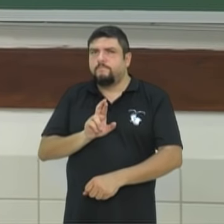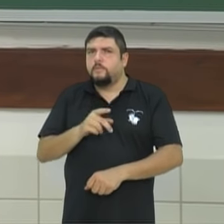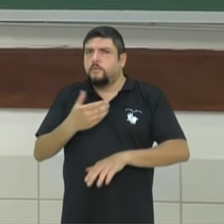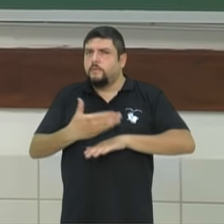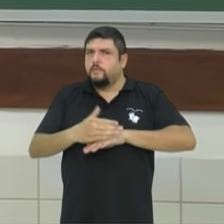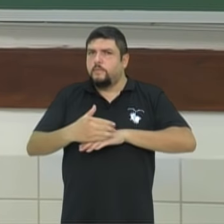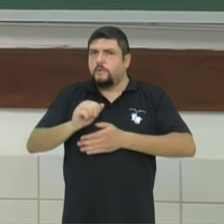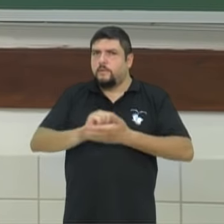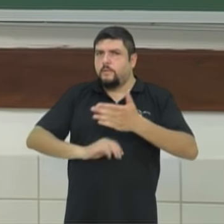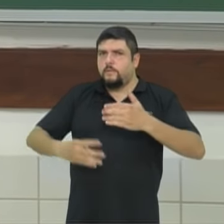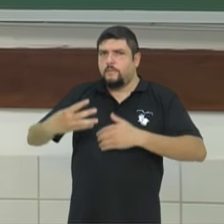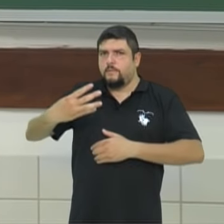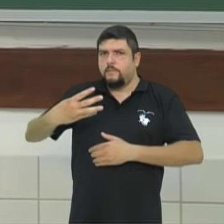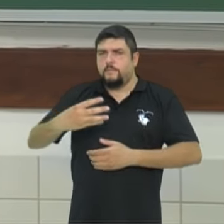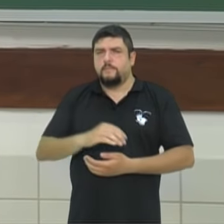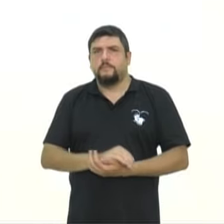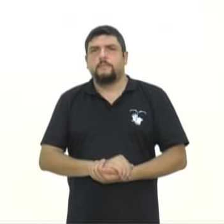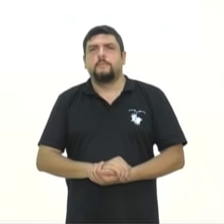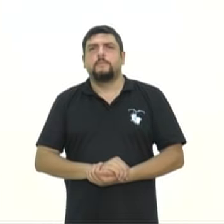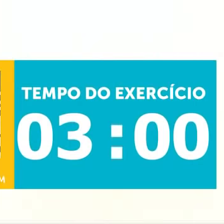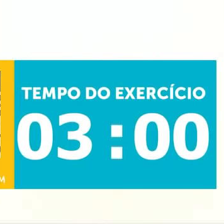quarta atividade da nossa aula de hoje.